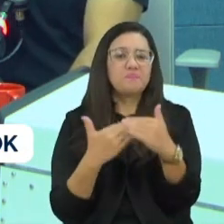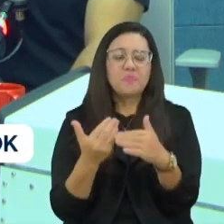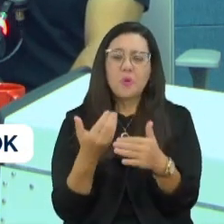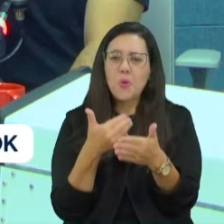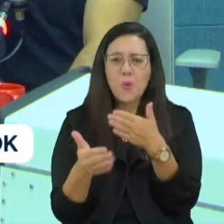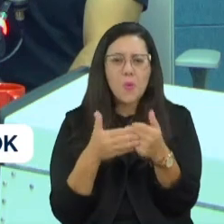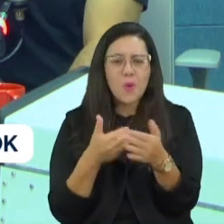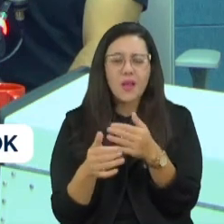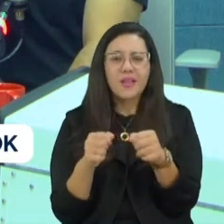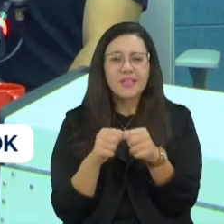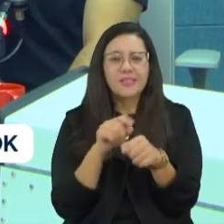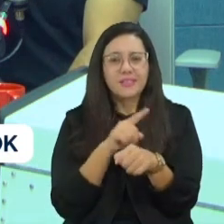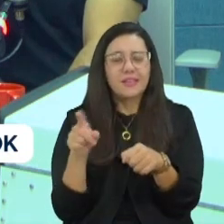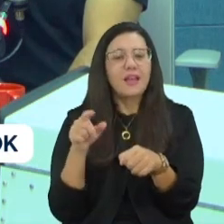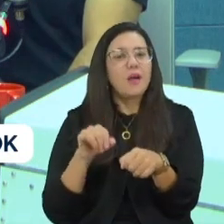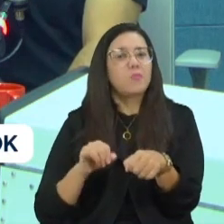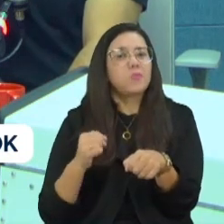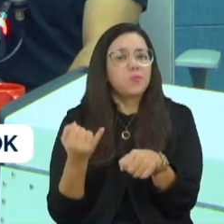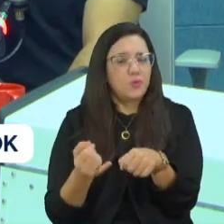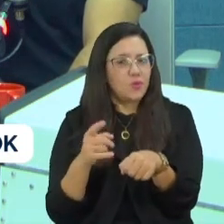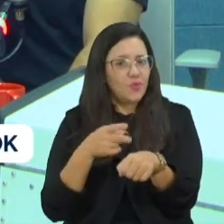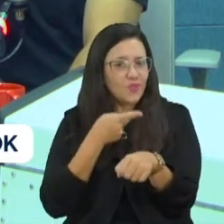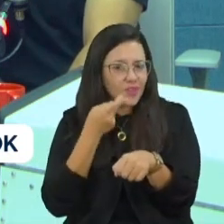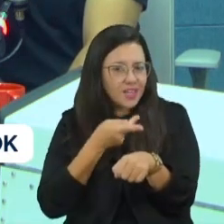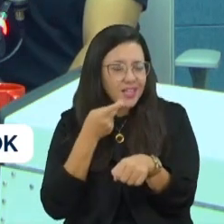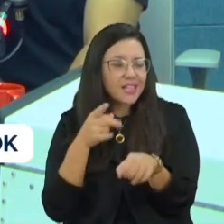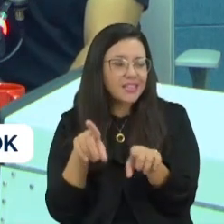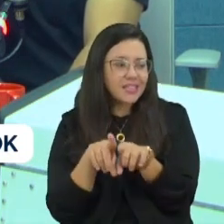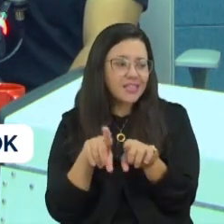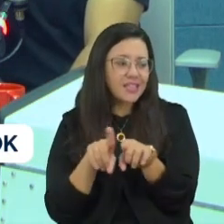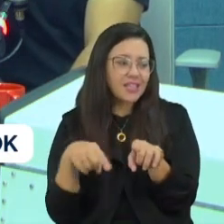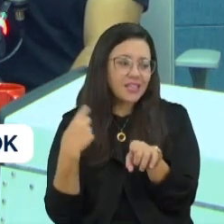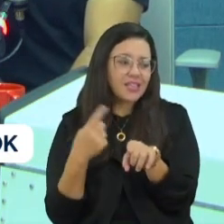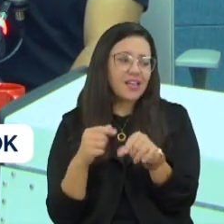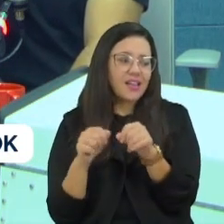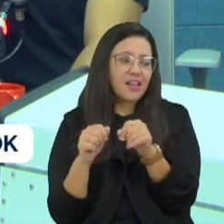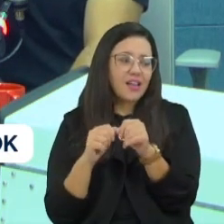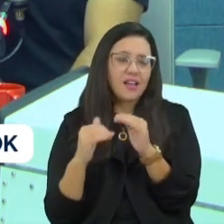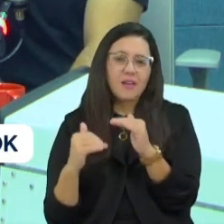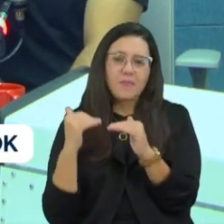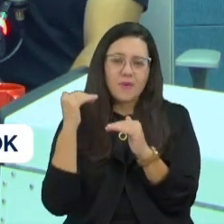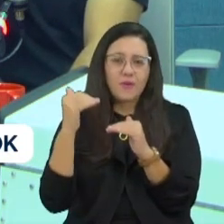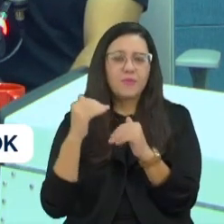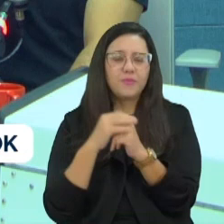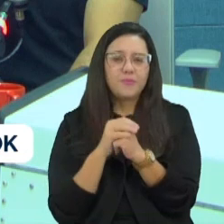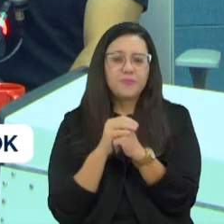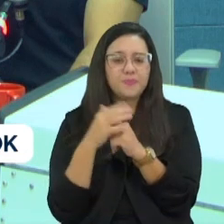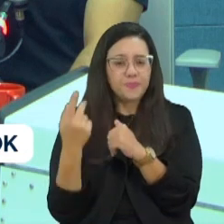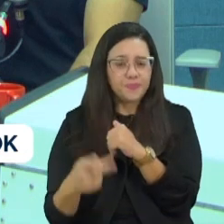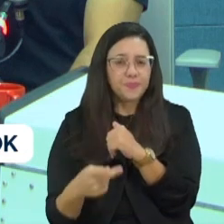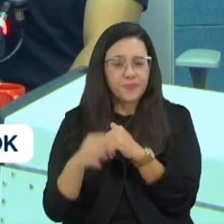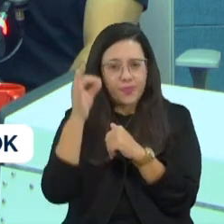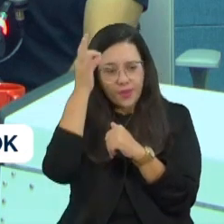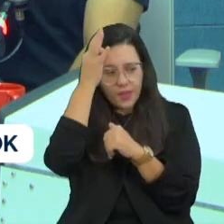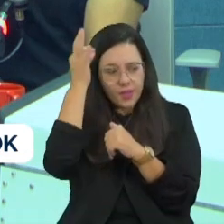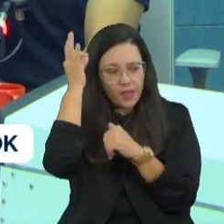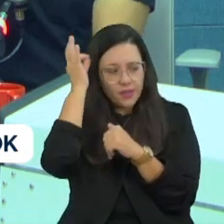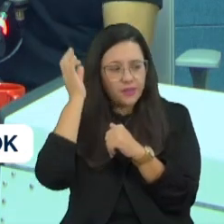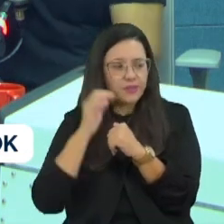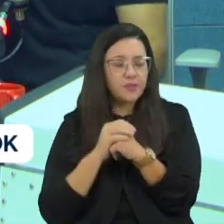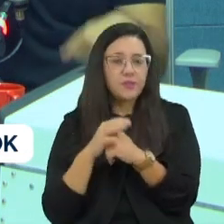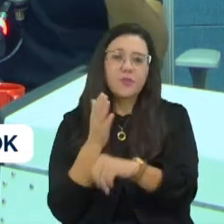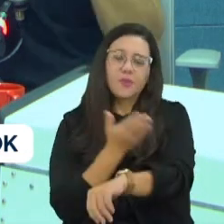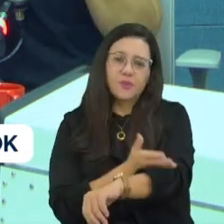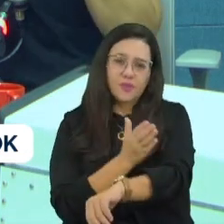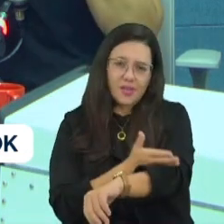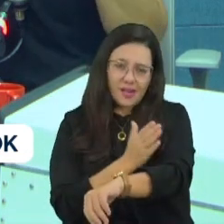atividade. E aproveitando, falando sobre isso, nosso mercado está muito em alta, né? Nós temos aqui na Unifev o Unistágio.